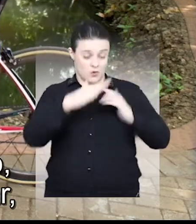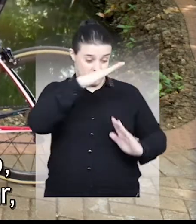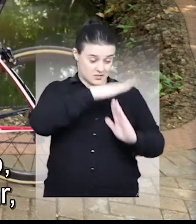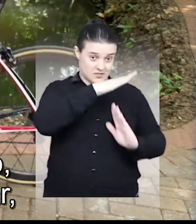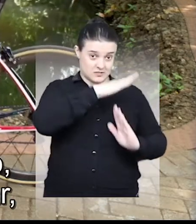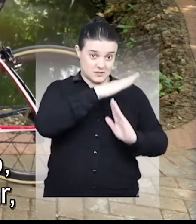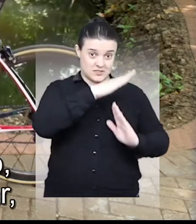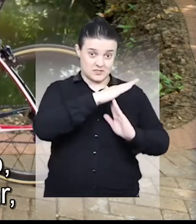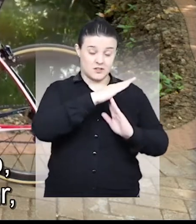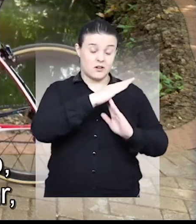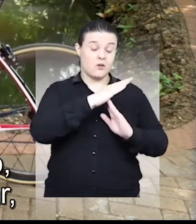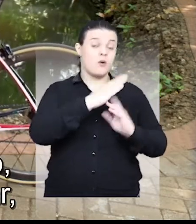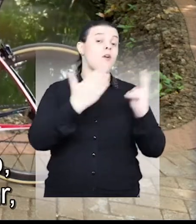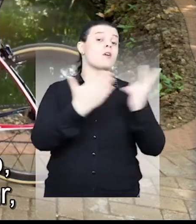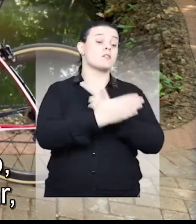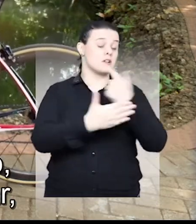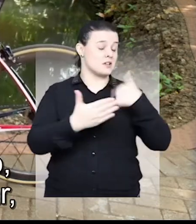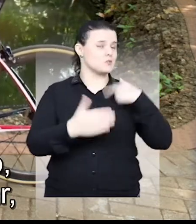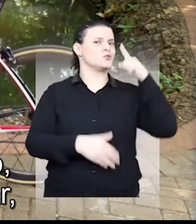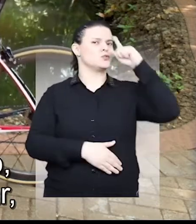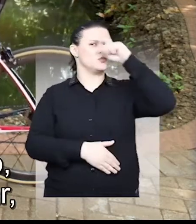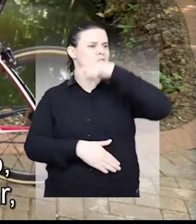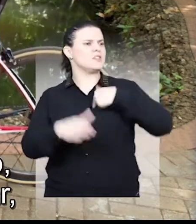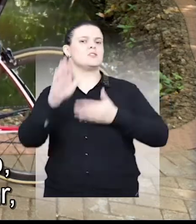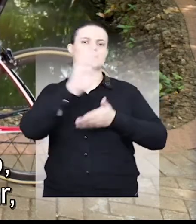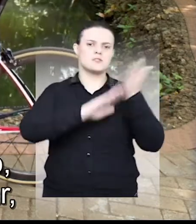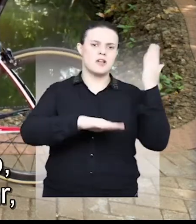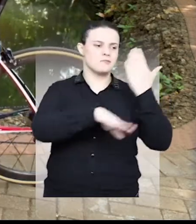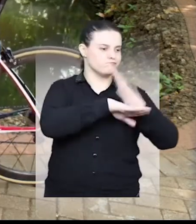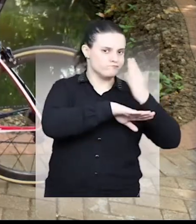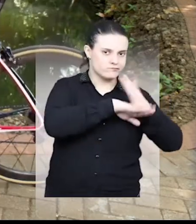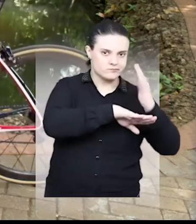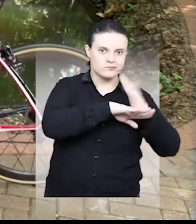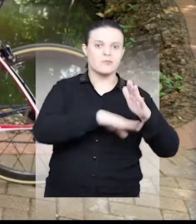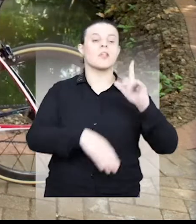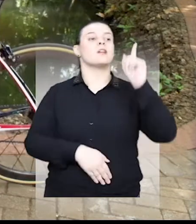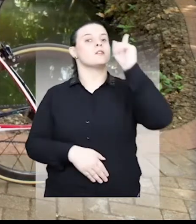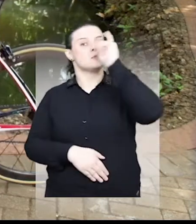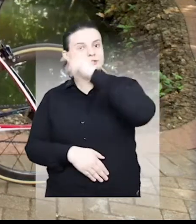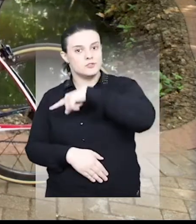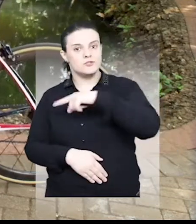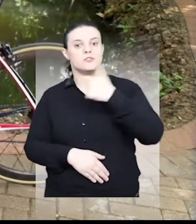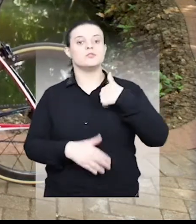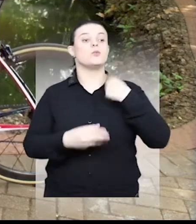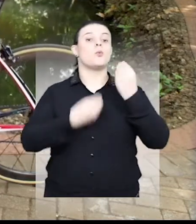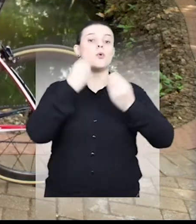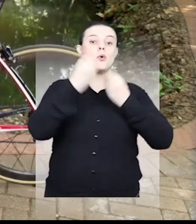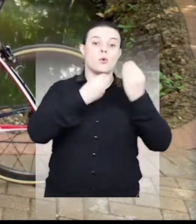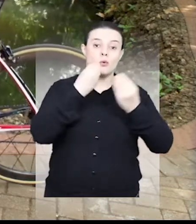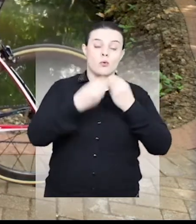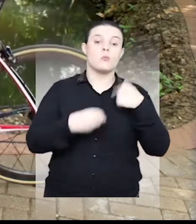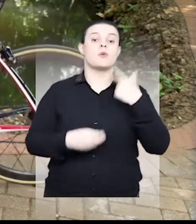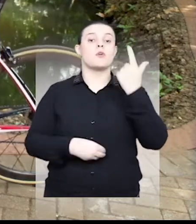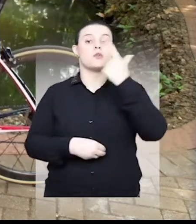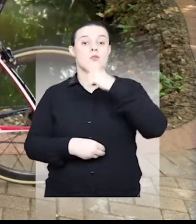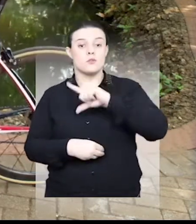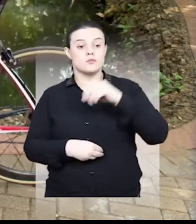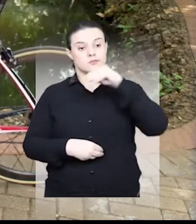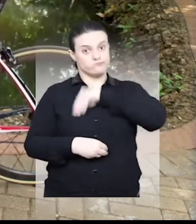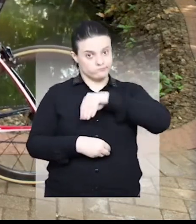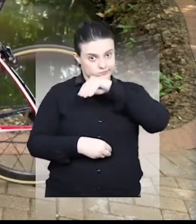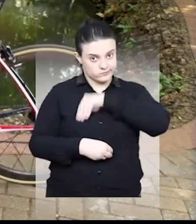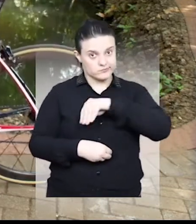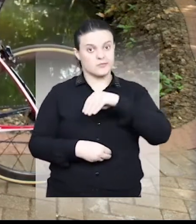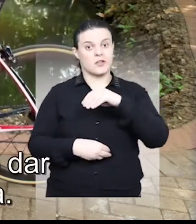uma limitação, é mais complicado sair para treinar, é mais complicado o atleta ter um